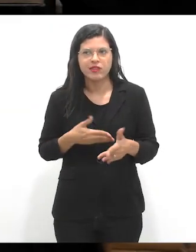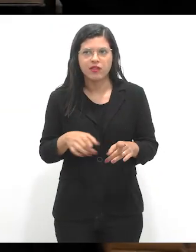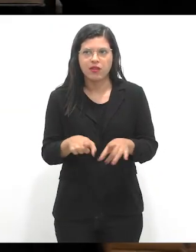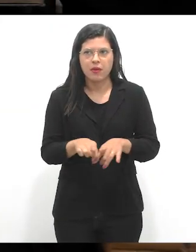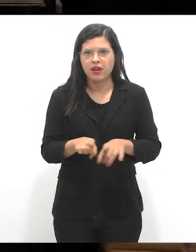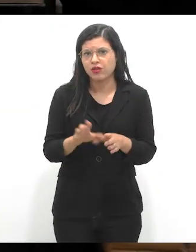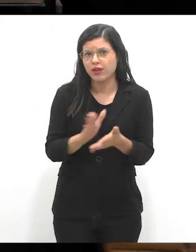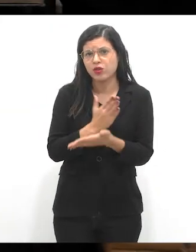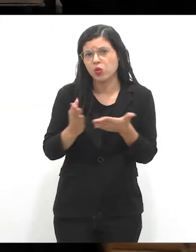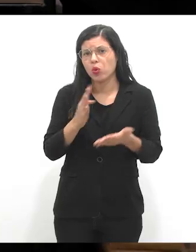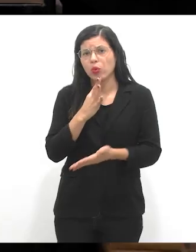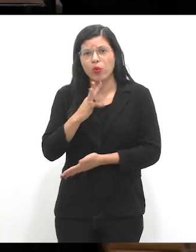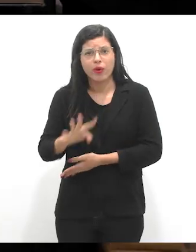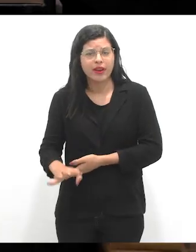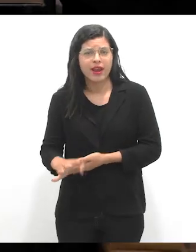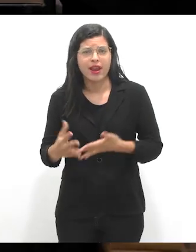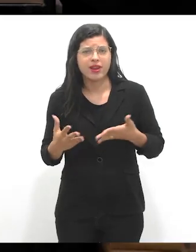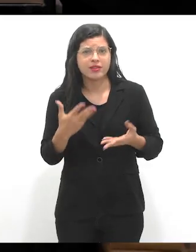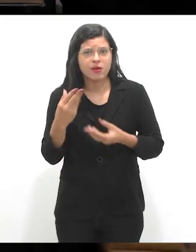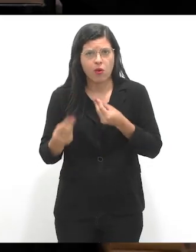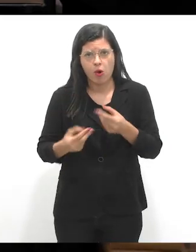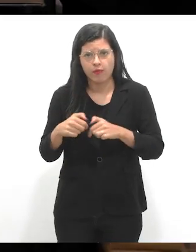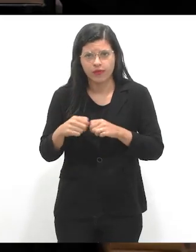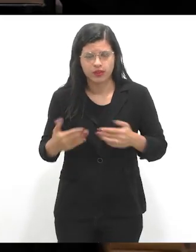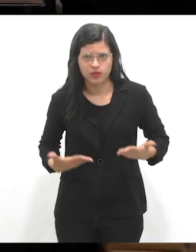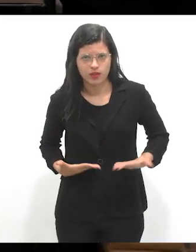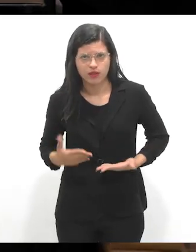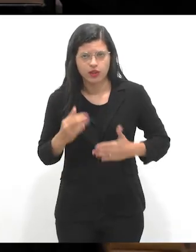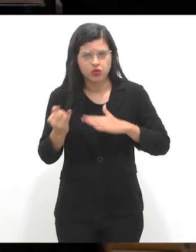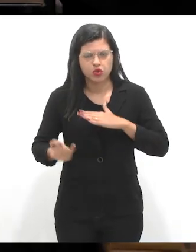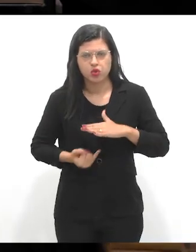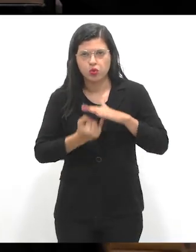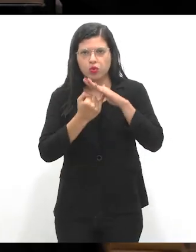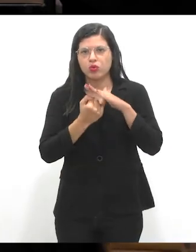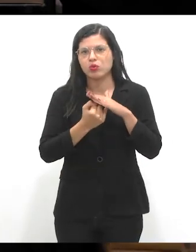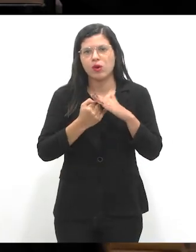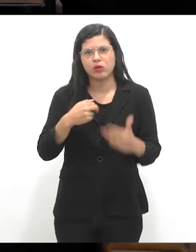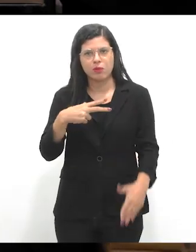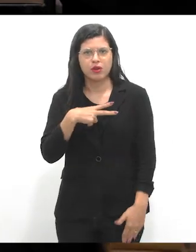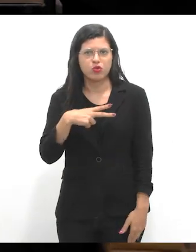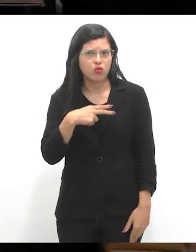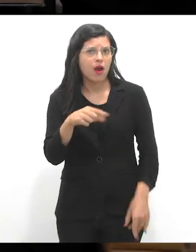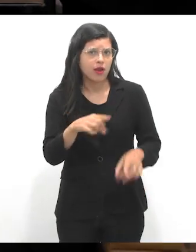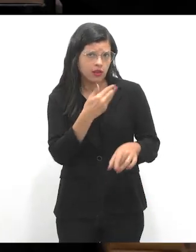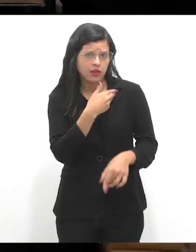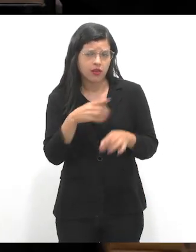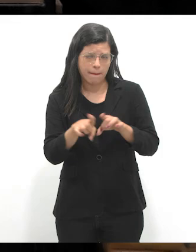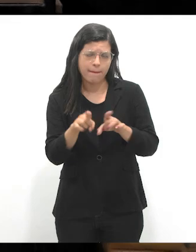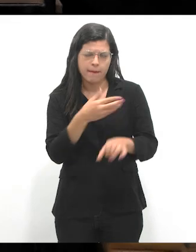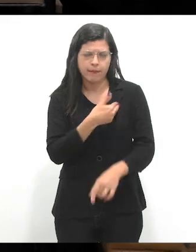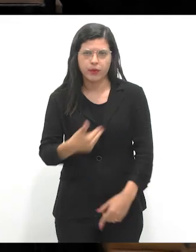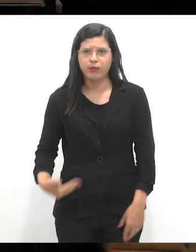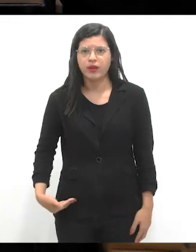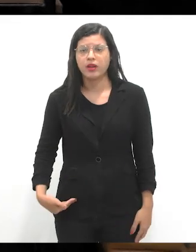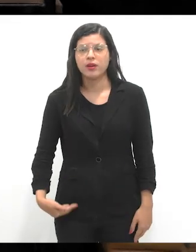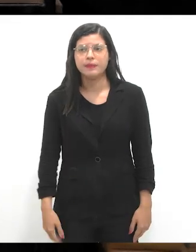de desconhecimento mesmo, na ponta do serviço, em instituições, tanto privadas quanto públicas, que